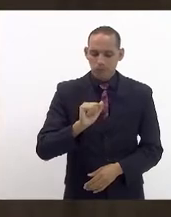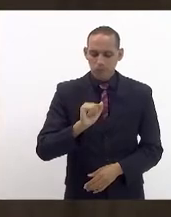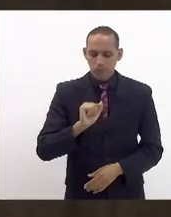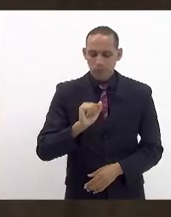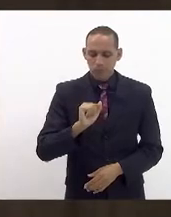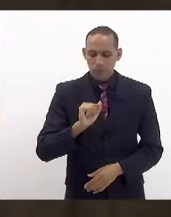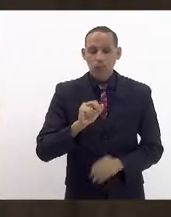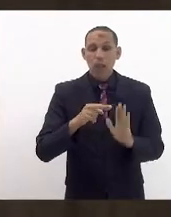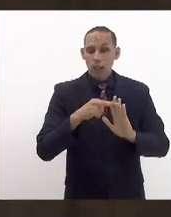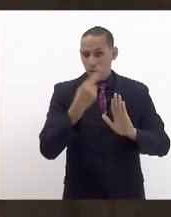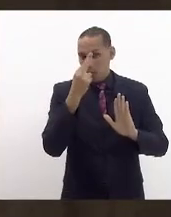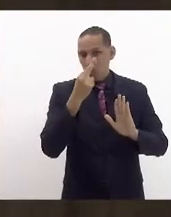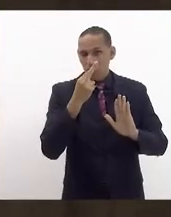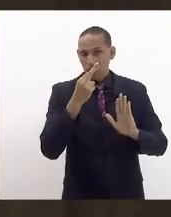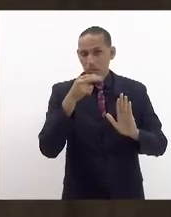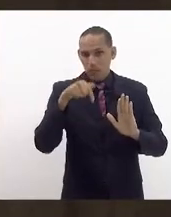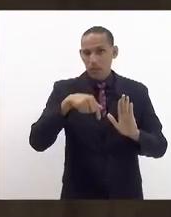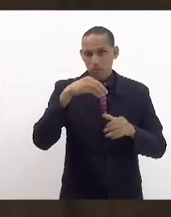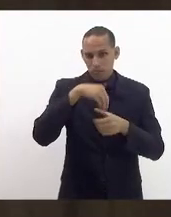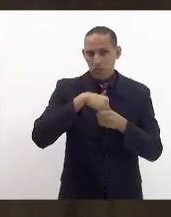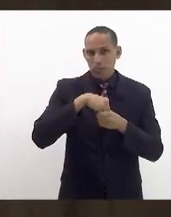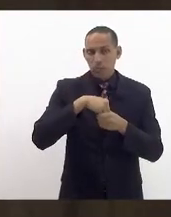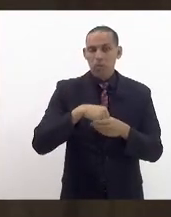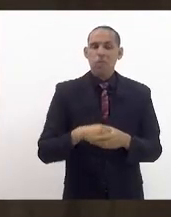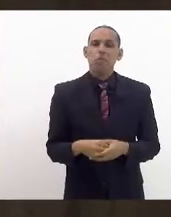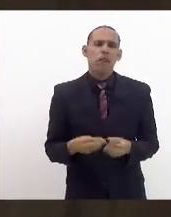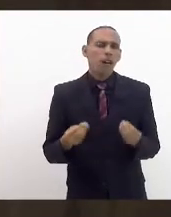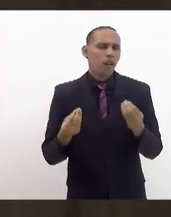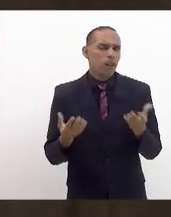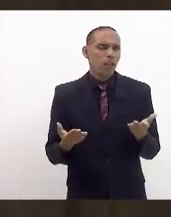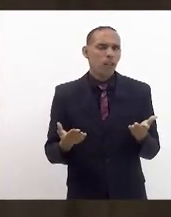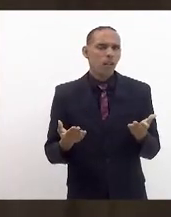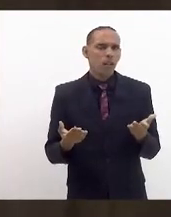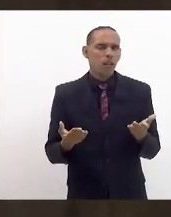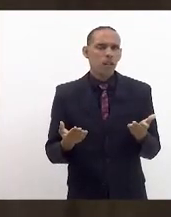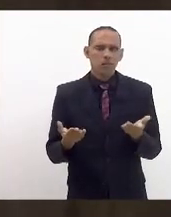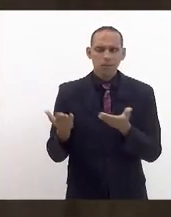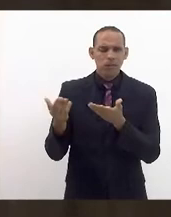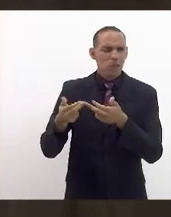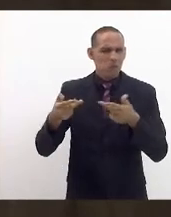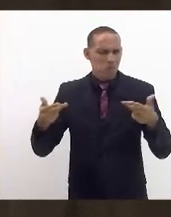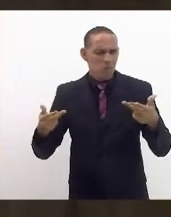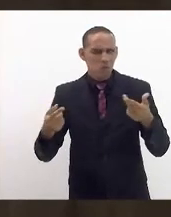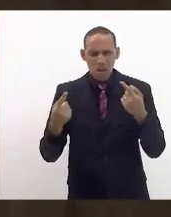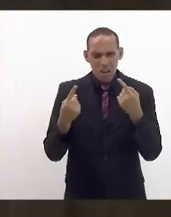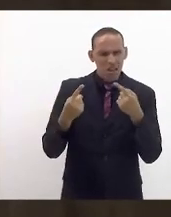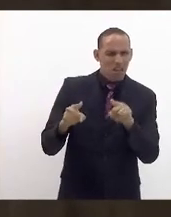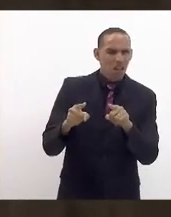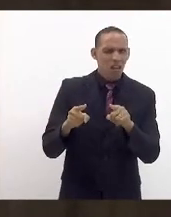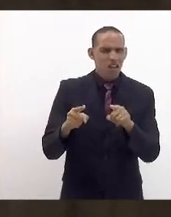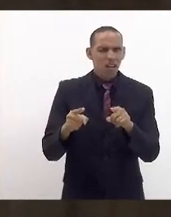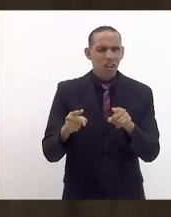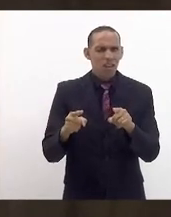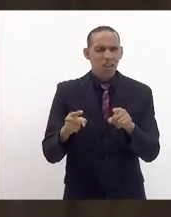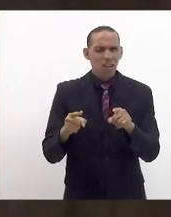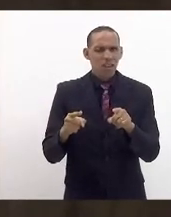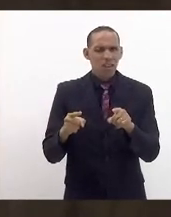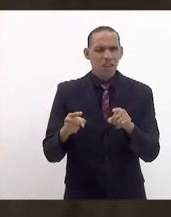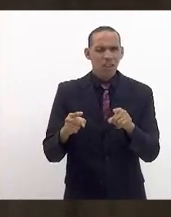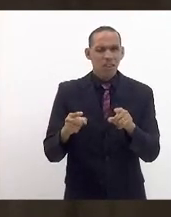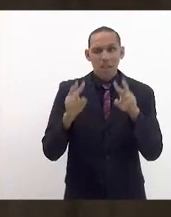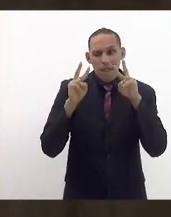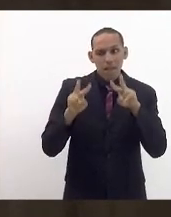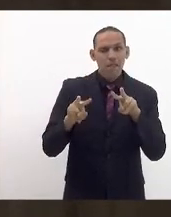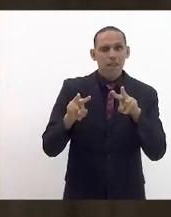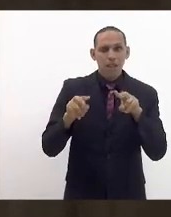uma resolução aqui dentro, para que esse tipo de coisa, esse tipo de ataque, seja visto dentro